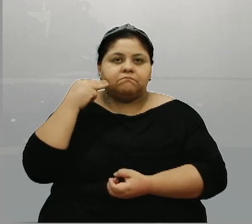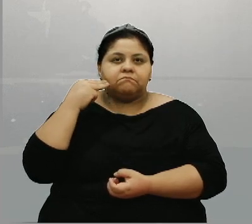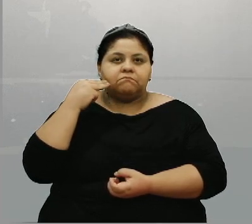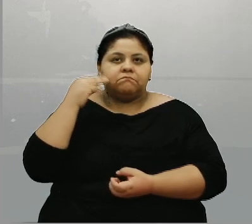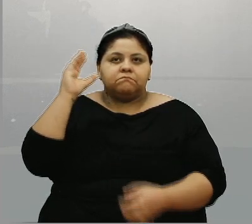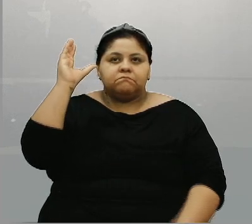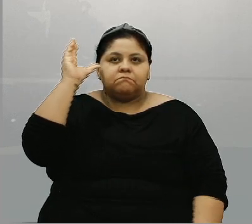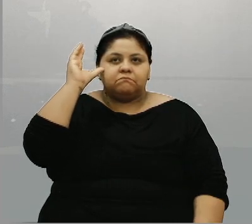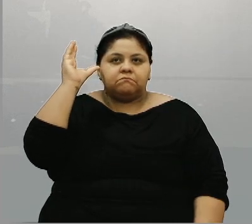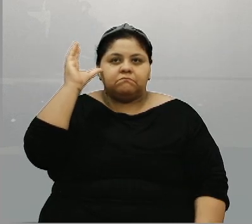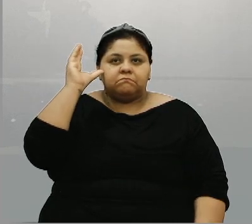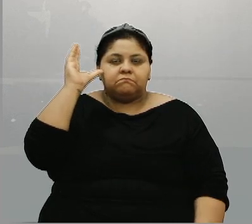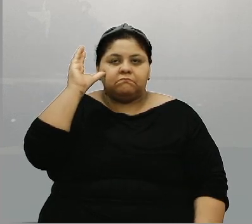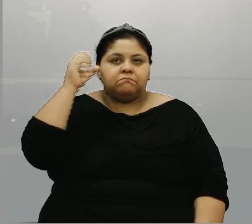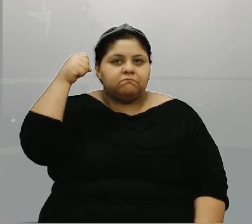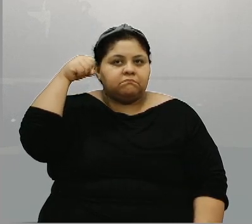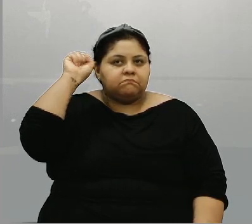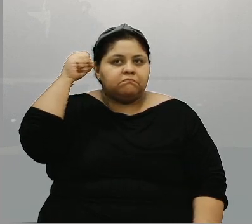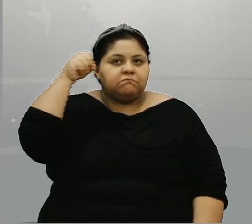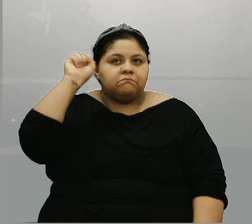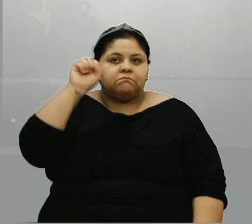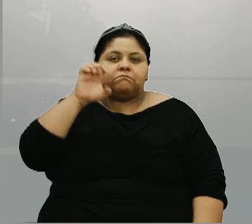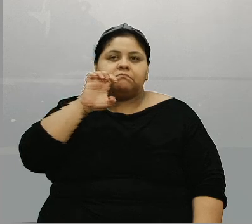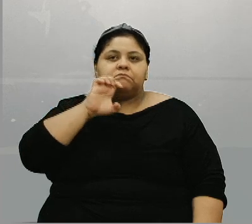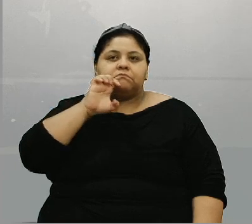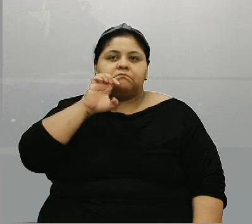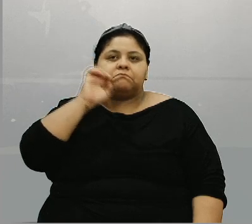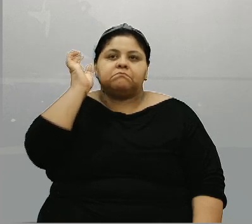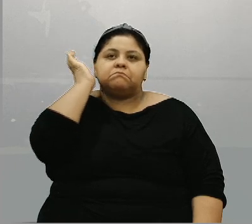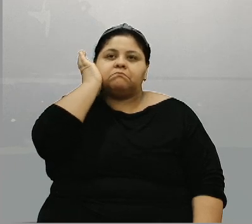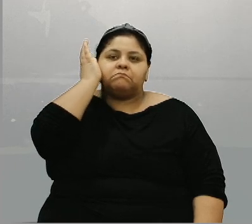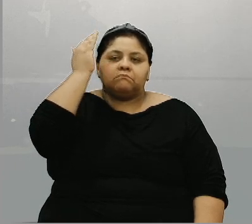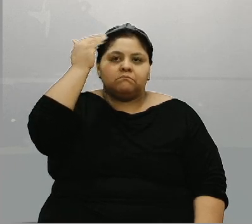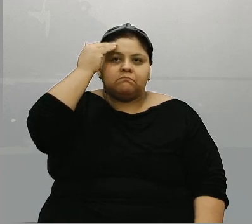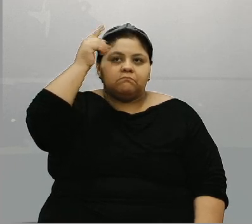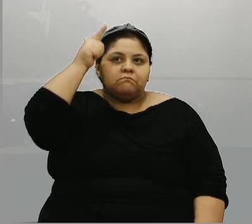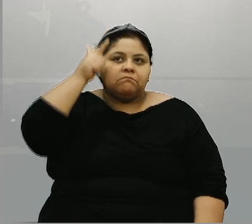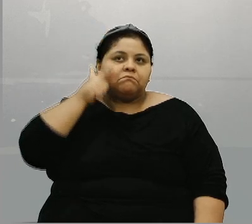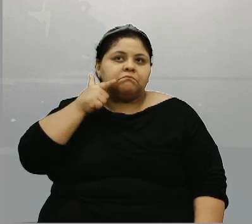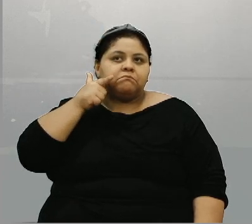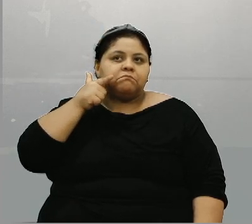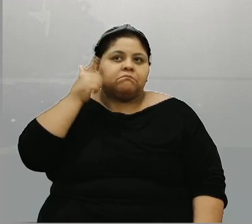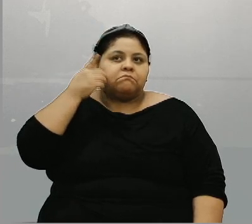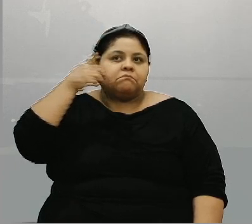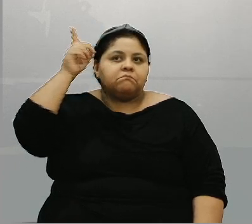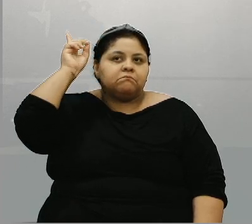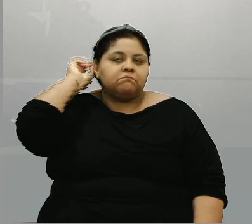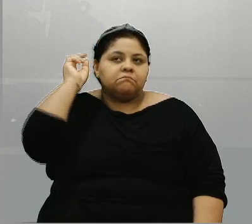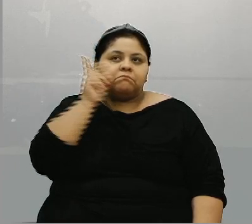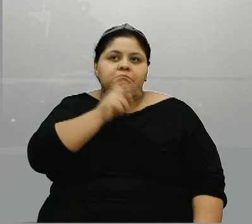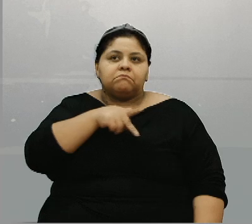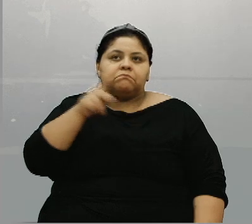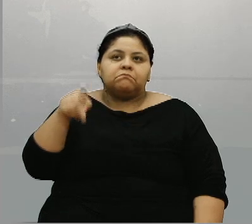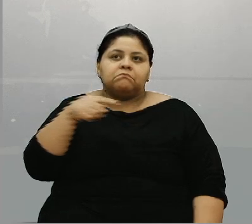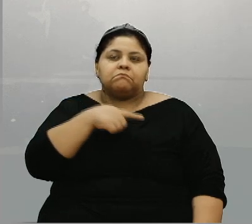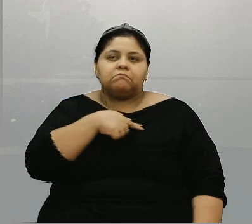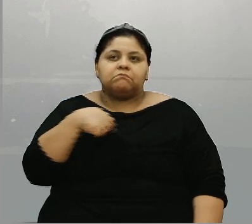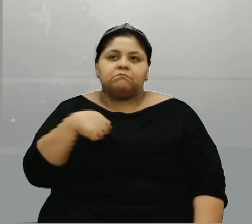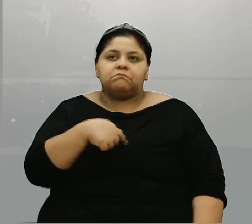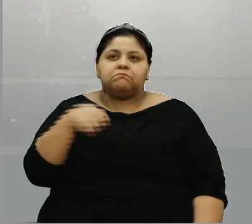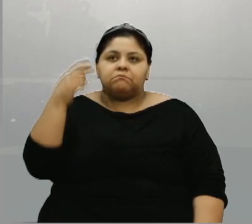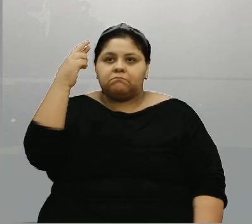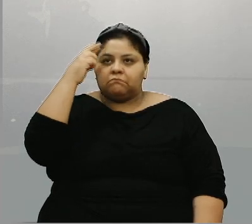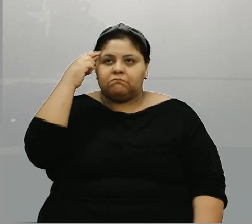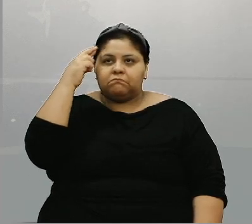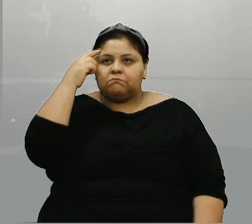Cadori, Camiles, Clóvis Xuxa, Estela Balardim, Felipe Gremelmaier, Lucas Carinhato, Lucas Dil, Professor